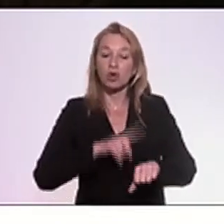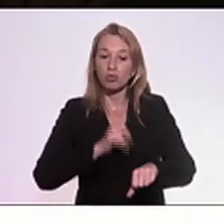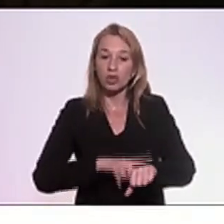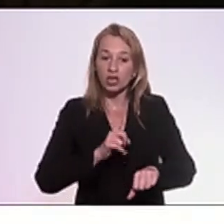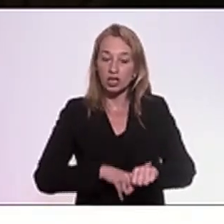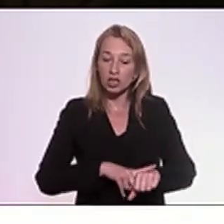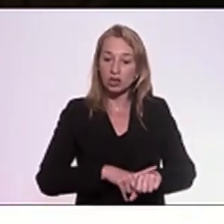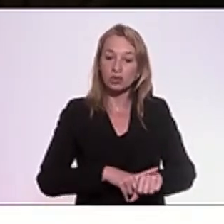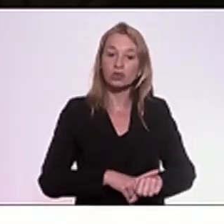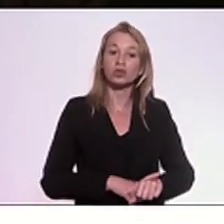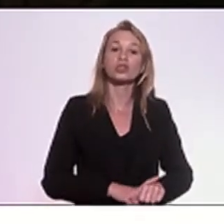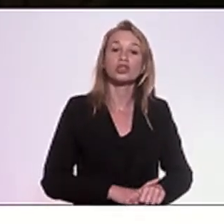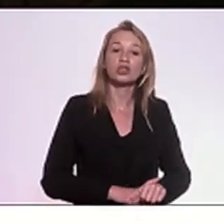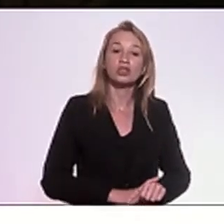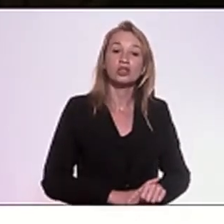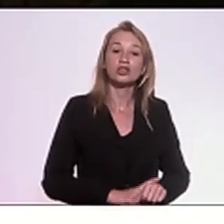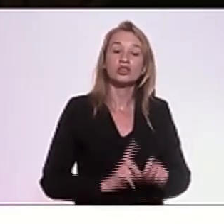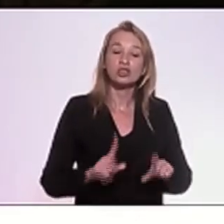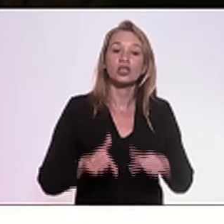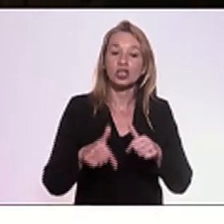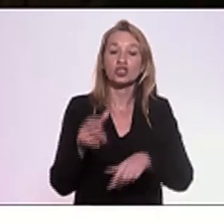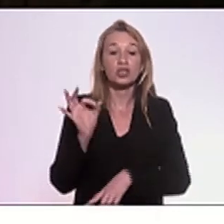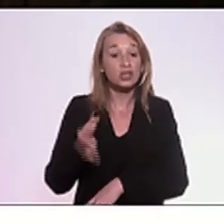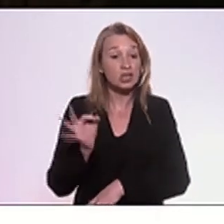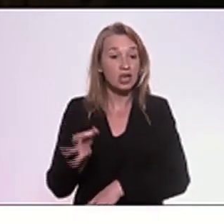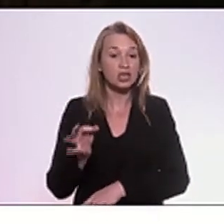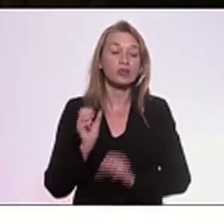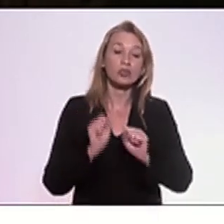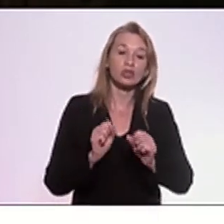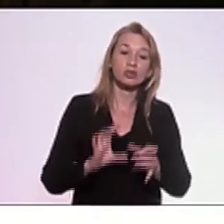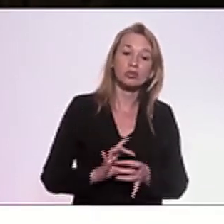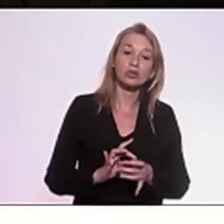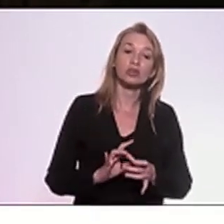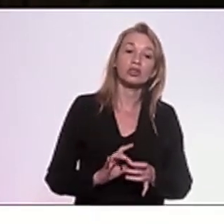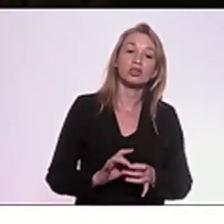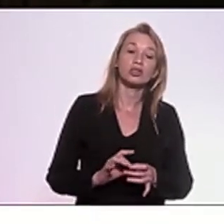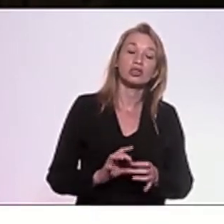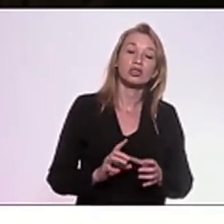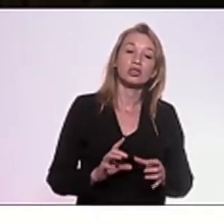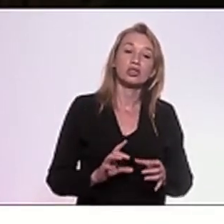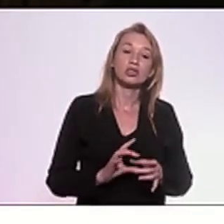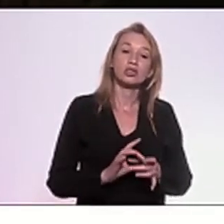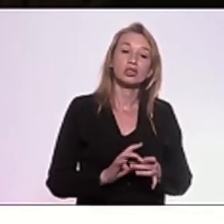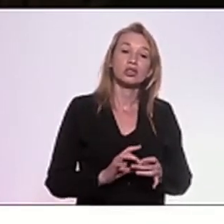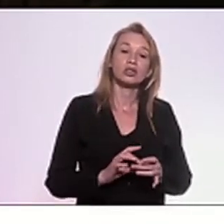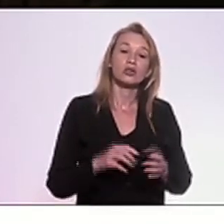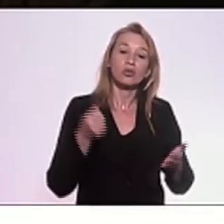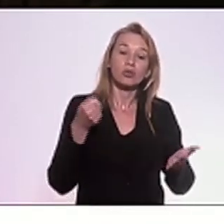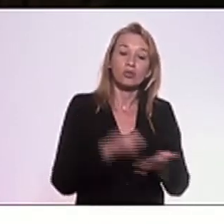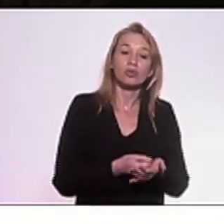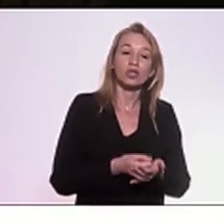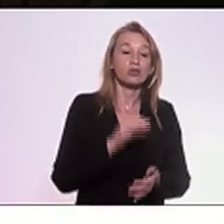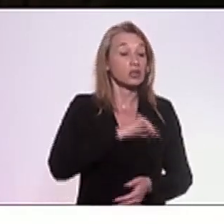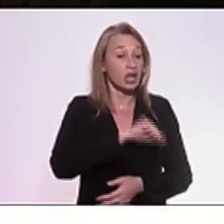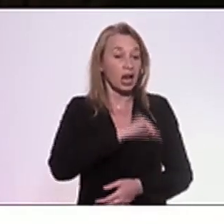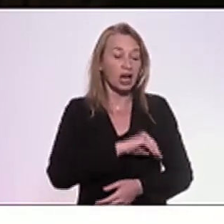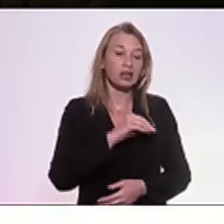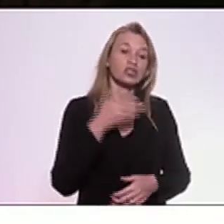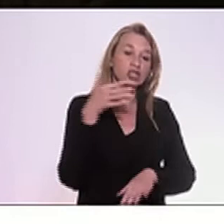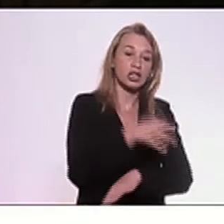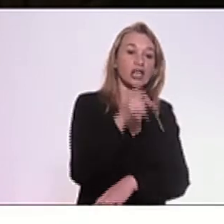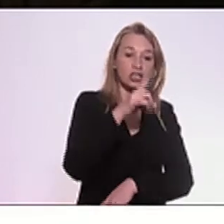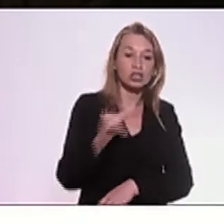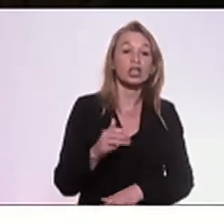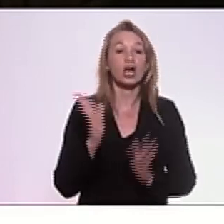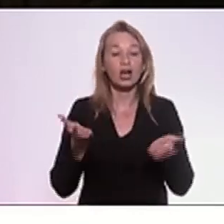de não afrouxar, para que nós possamos permitir, especialmente, que os salários cheguem em dia e que não se tenham atrasos. Agora, quando